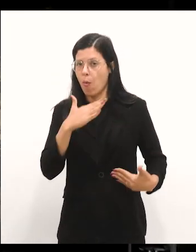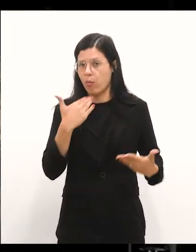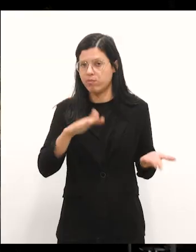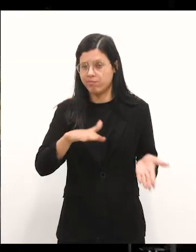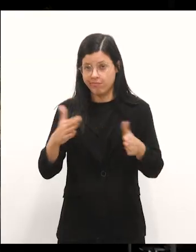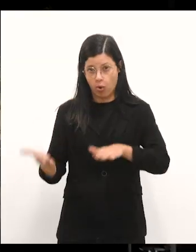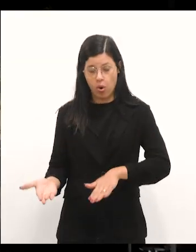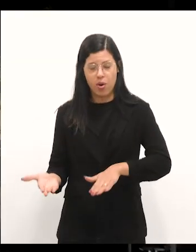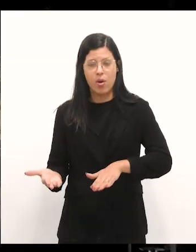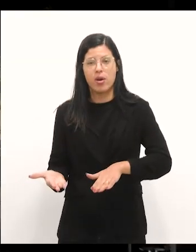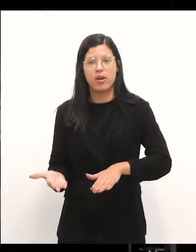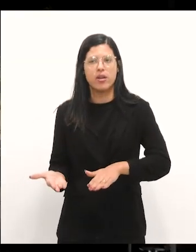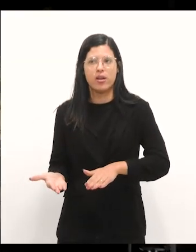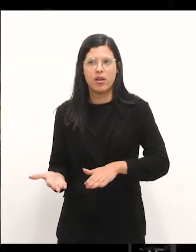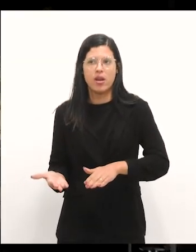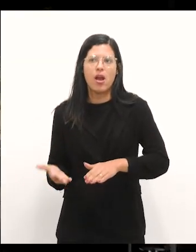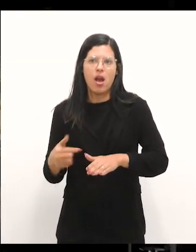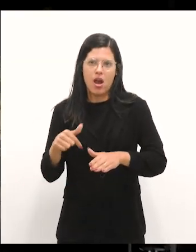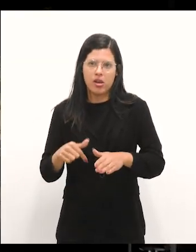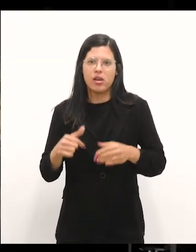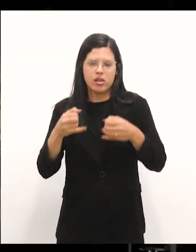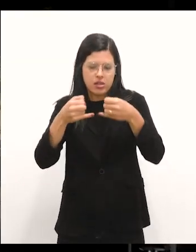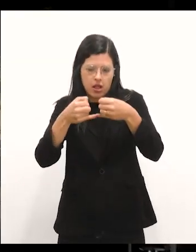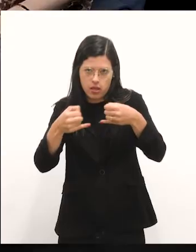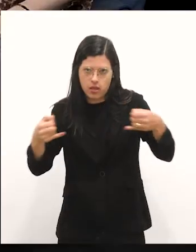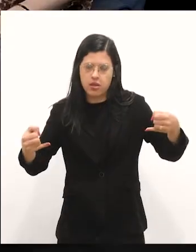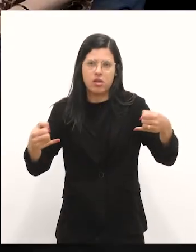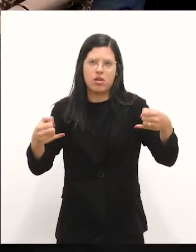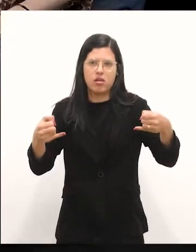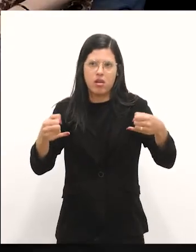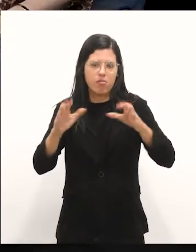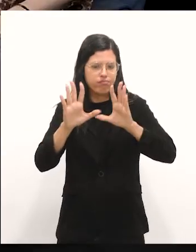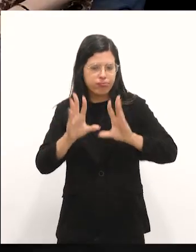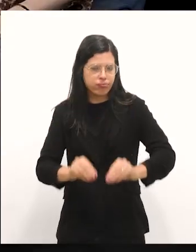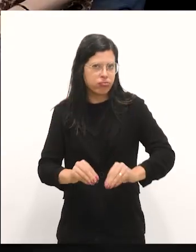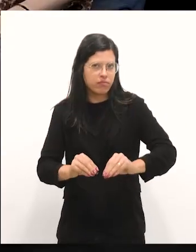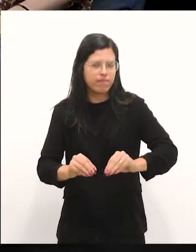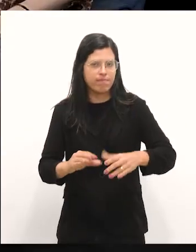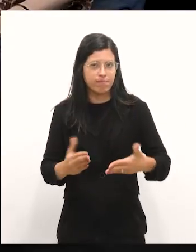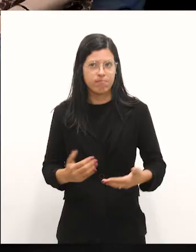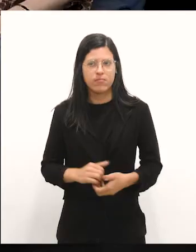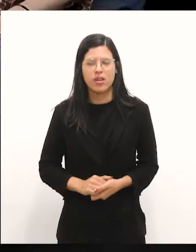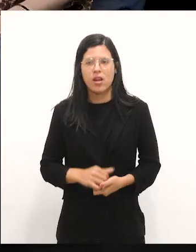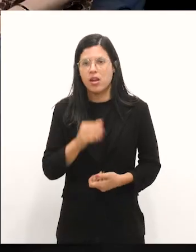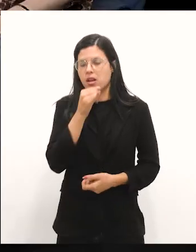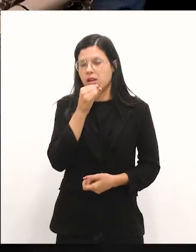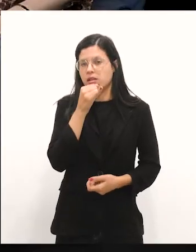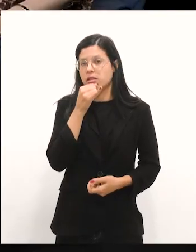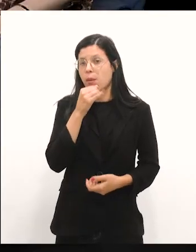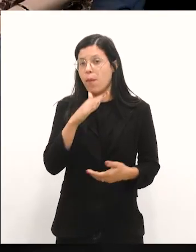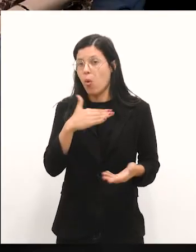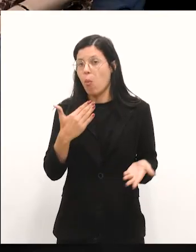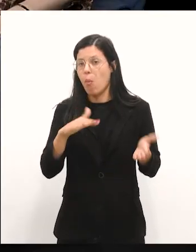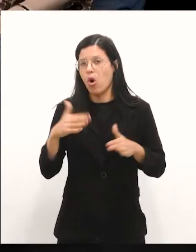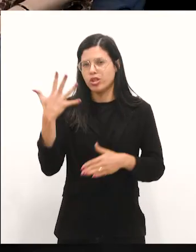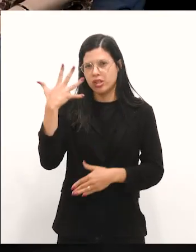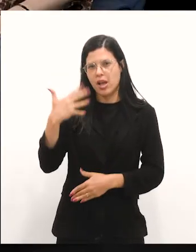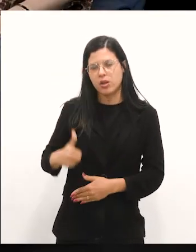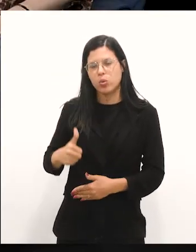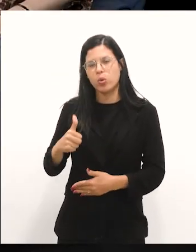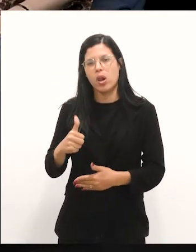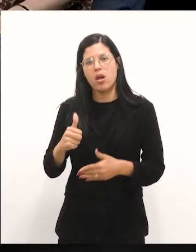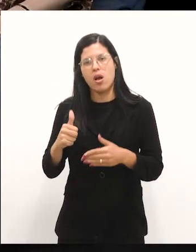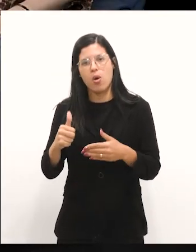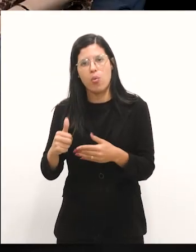condições de atender o espírito, aí esse cordão é desligado. Em mortes naturais, por exemplo, ele é